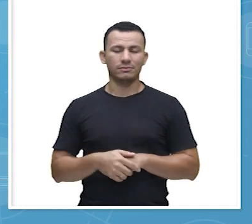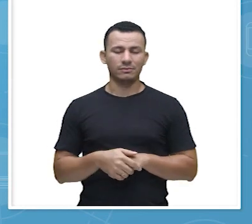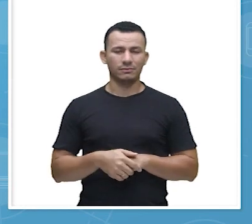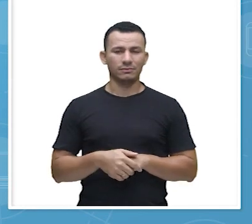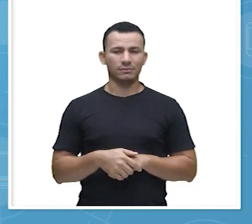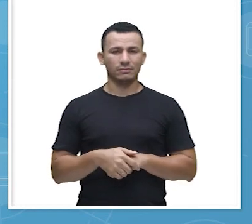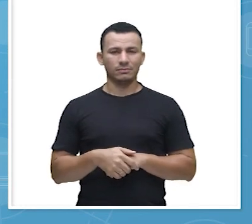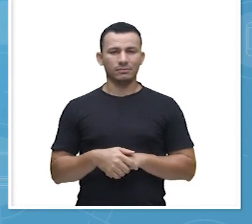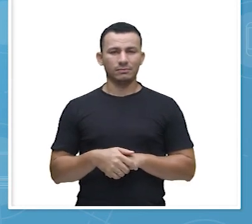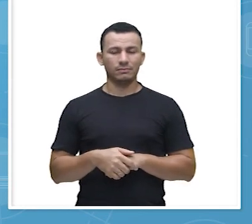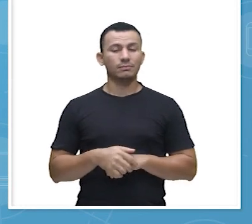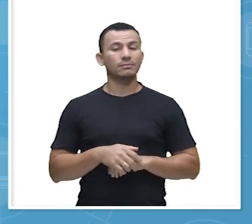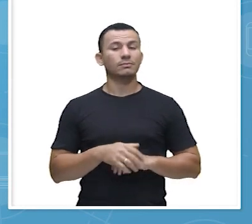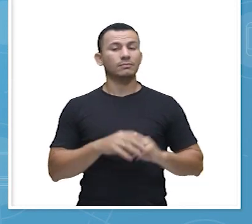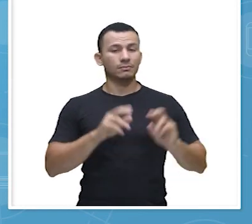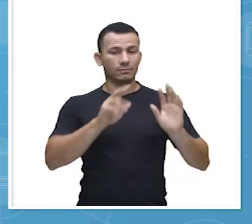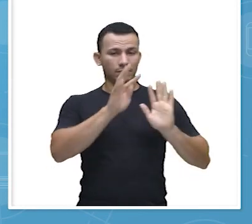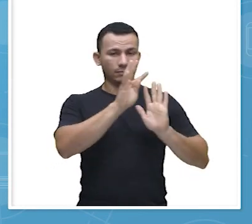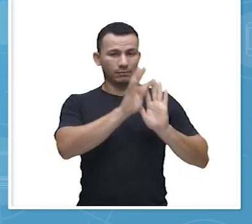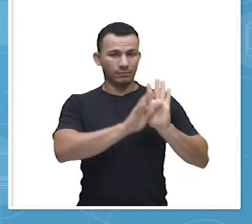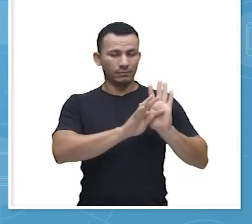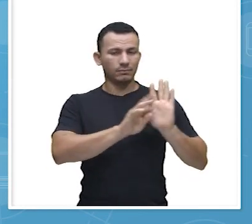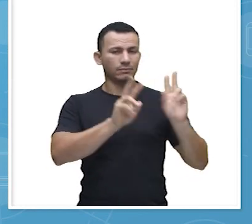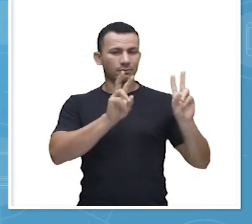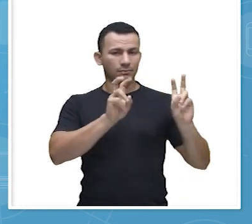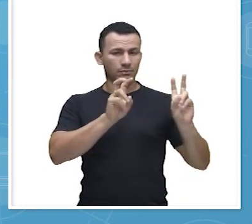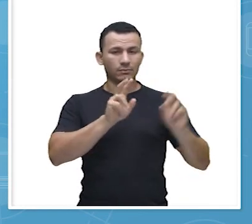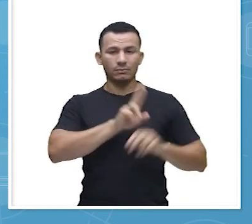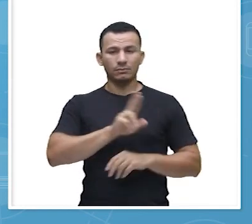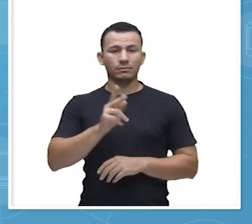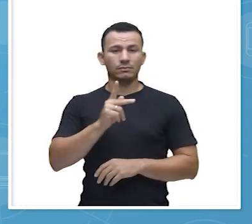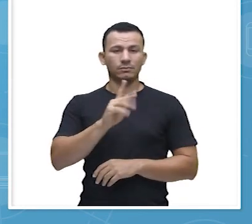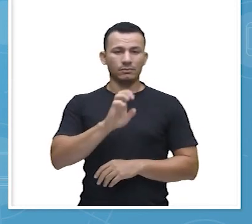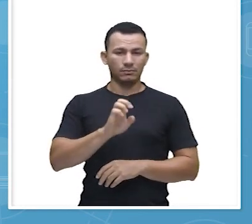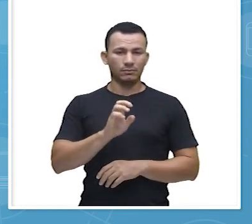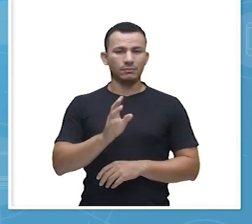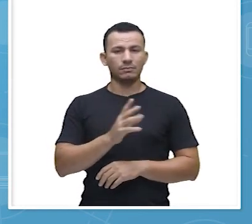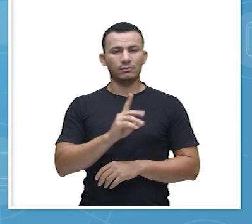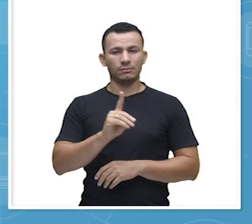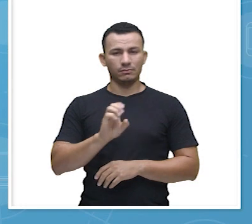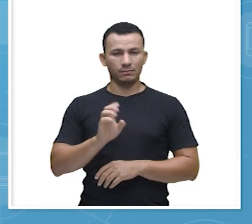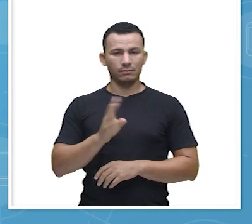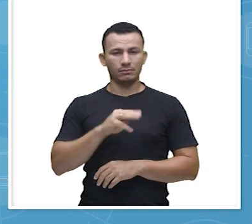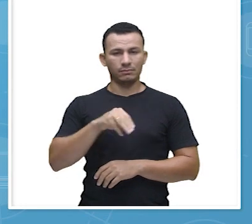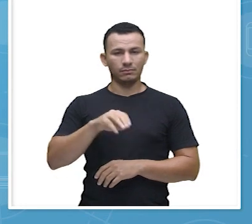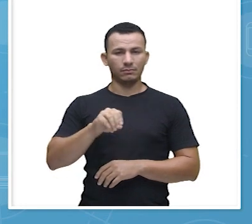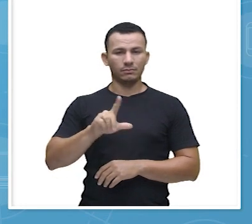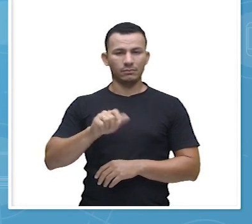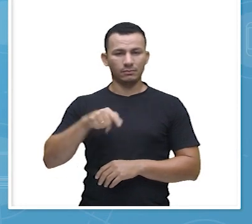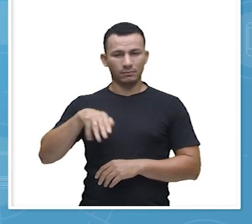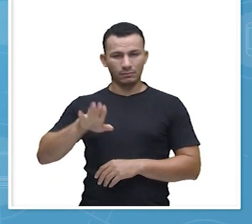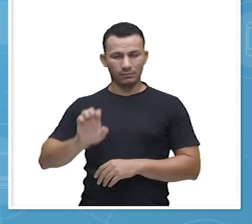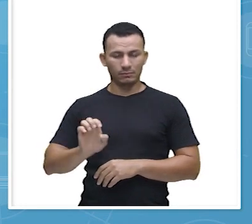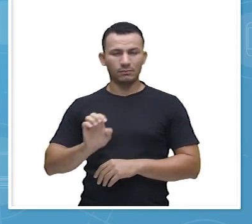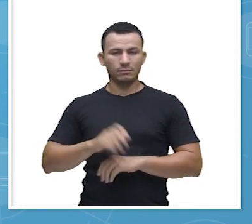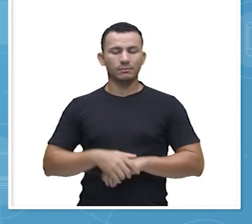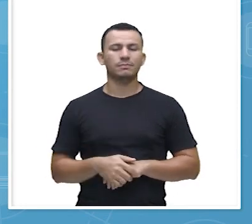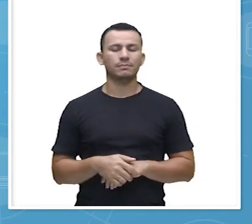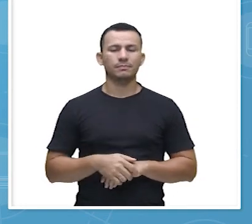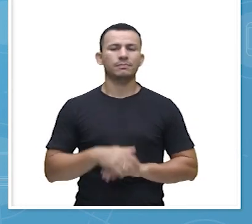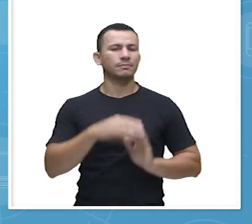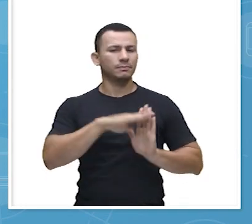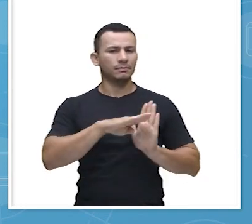Olhem aí. Então, o texto de base era pé de moleque, né? Então, primeiro ler o texto, que começava com o